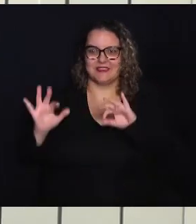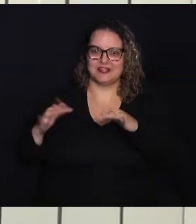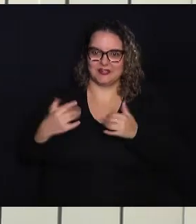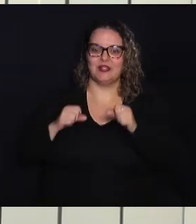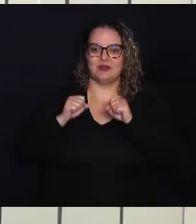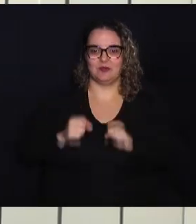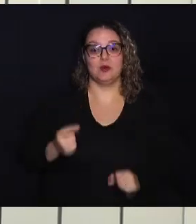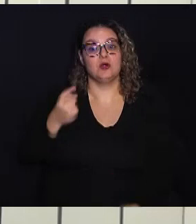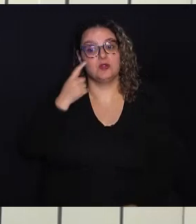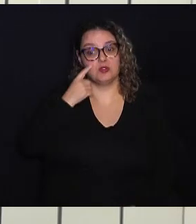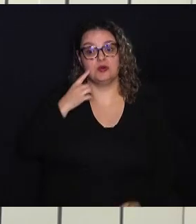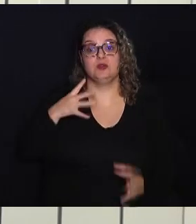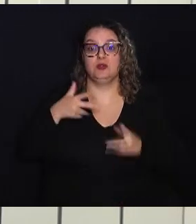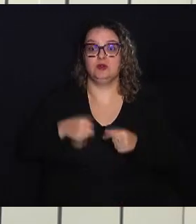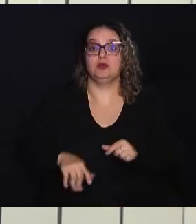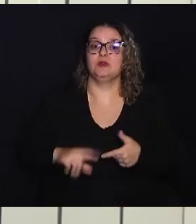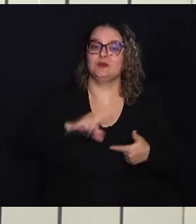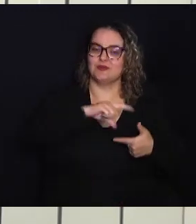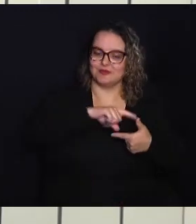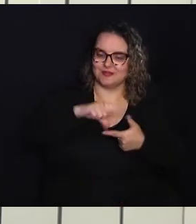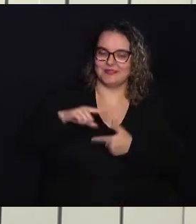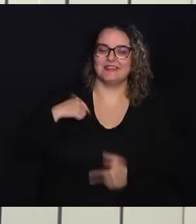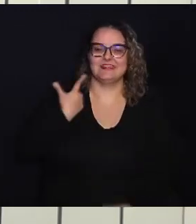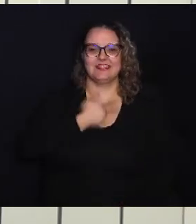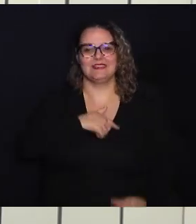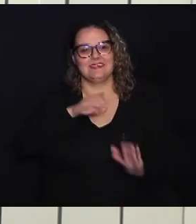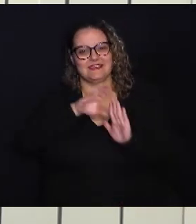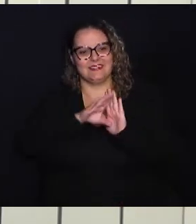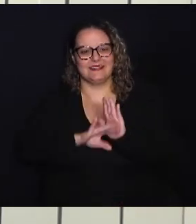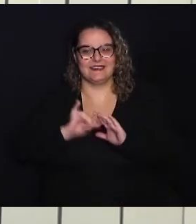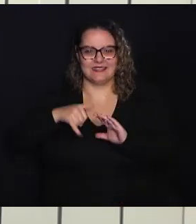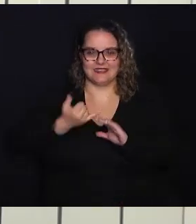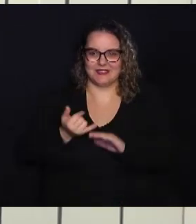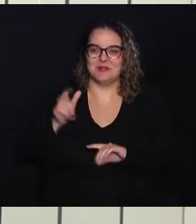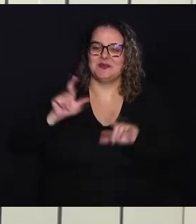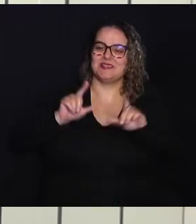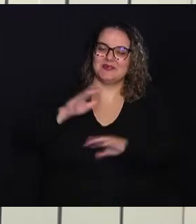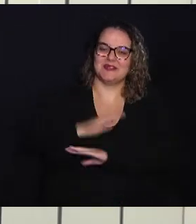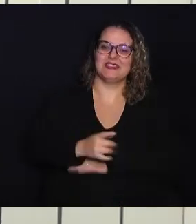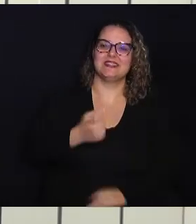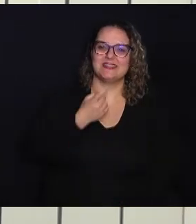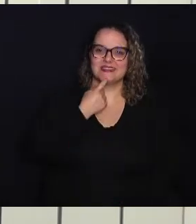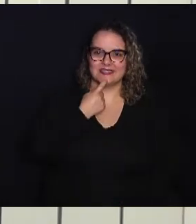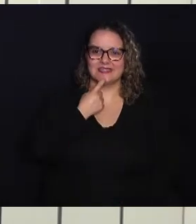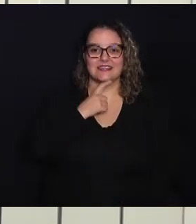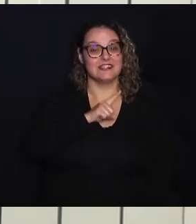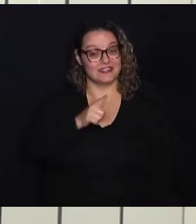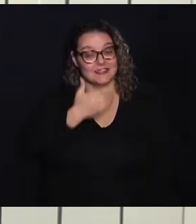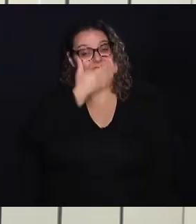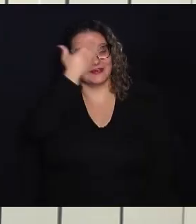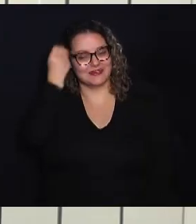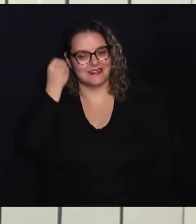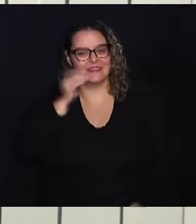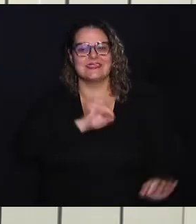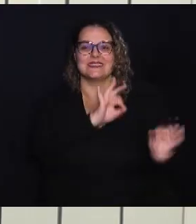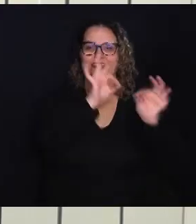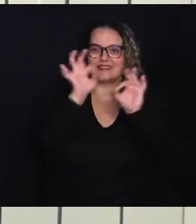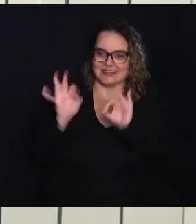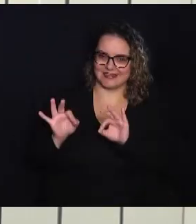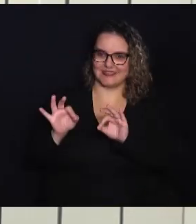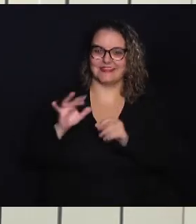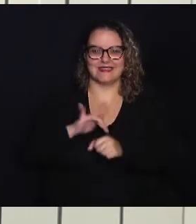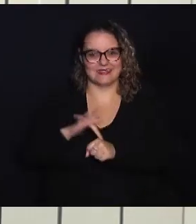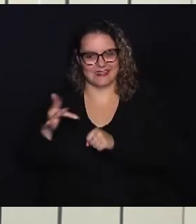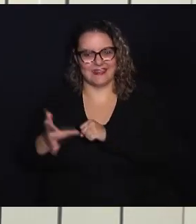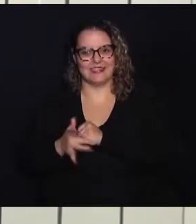Obrigada também pela sua companhia. Você pode conferir todos os quadros da nossa programação no YouTube da TV Câmara Campinas e